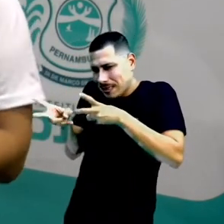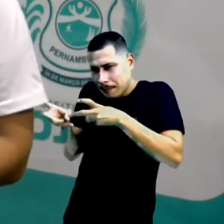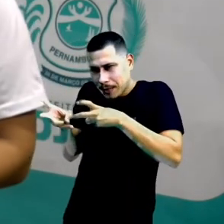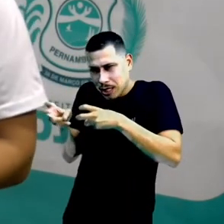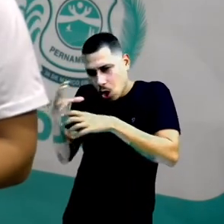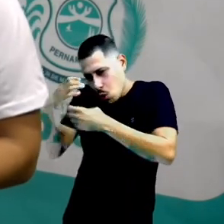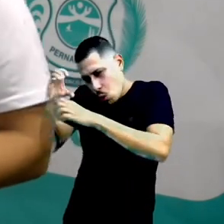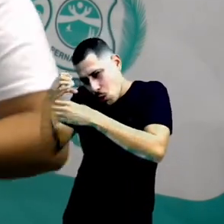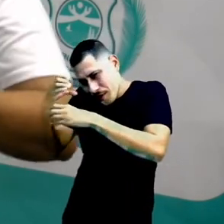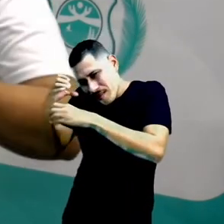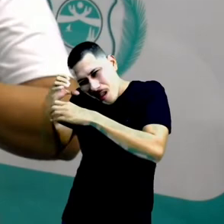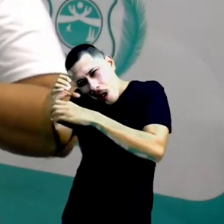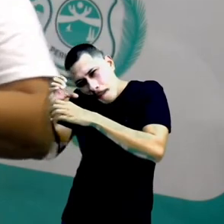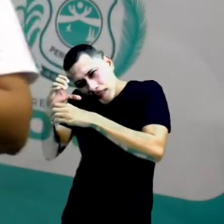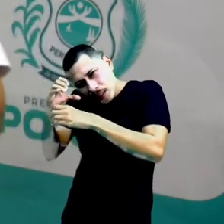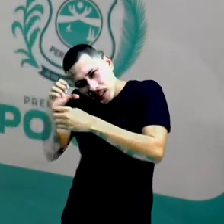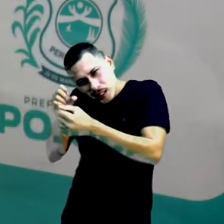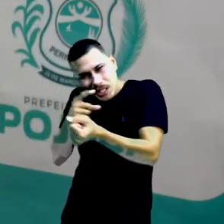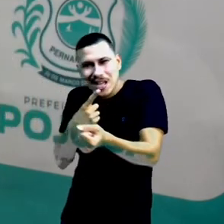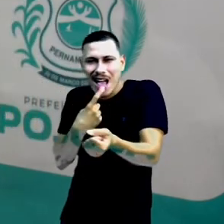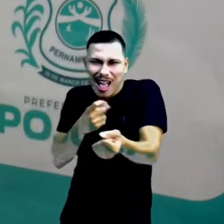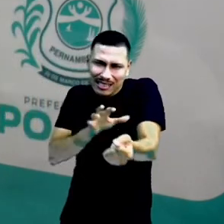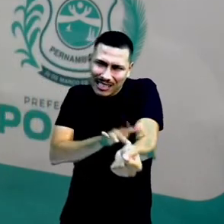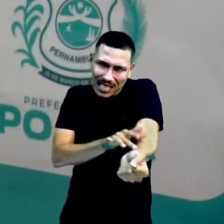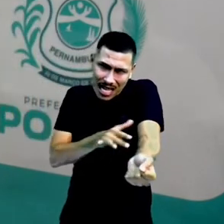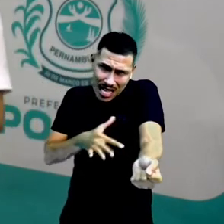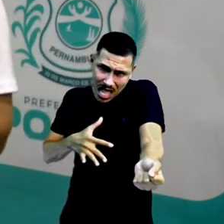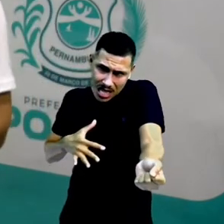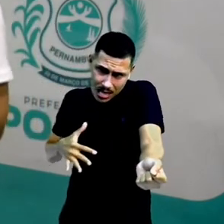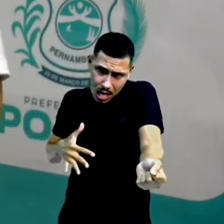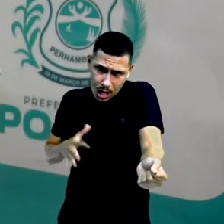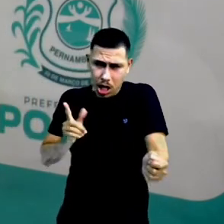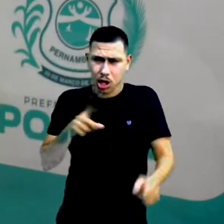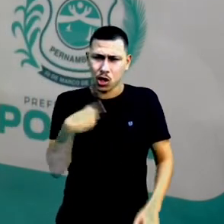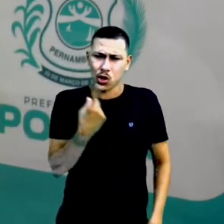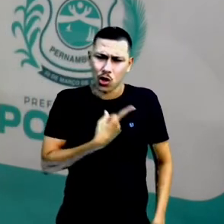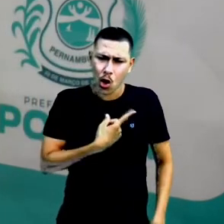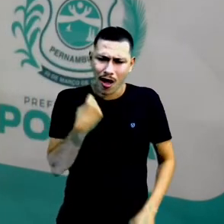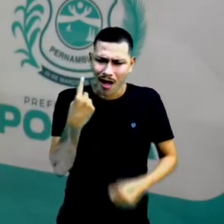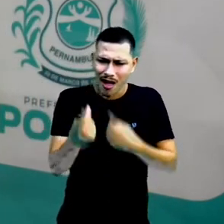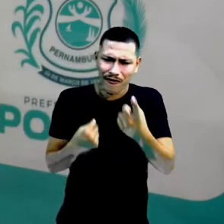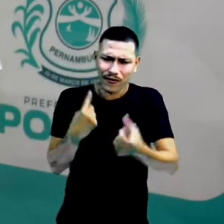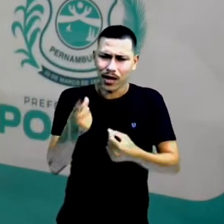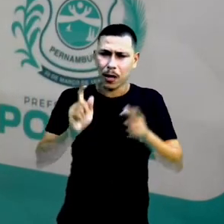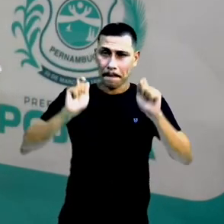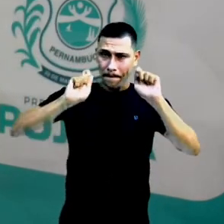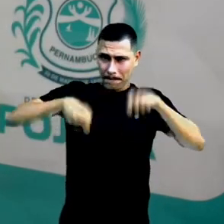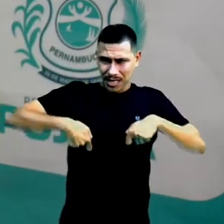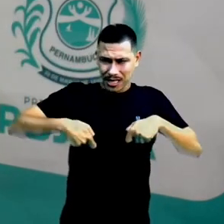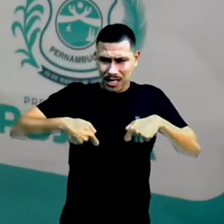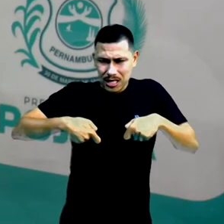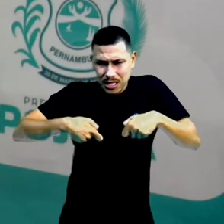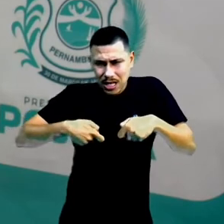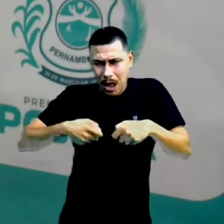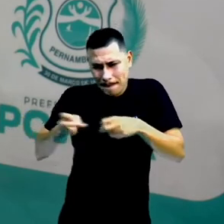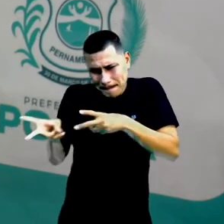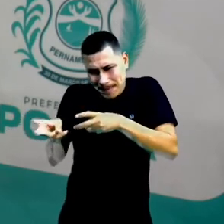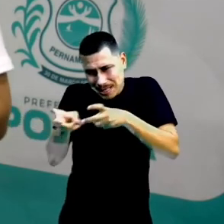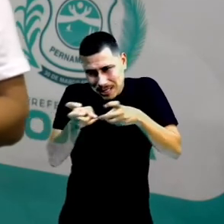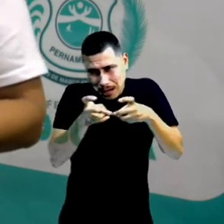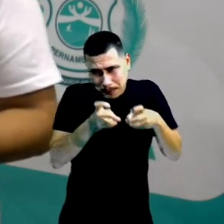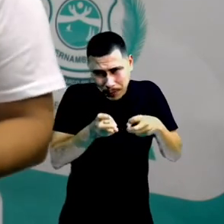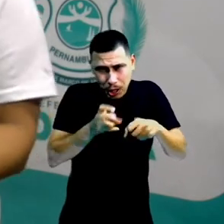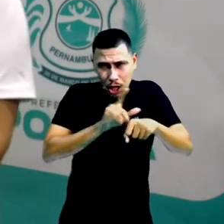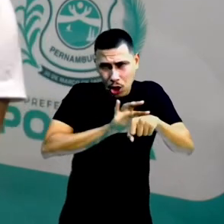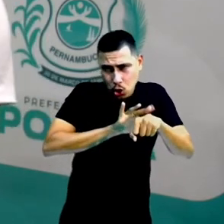exames clínicos e para que a gente entenda que a gente tem muitas vezes uma doença provocada por protozoários é